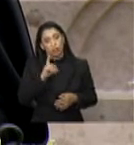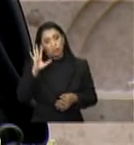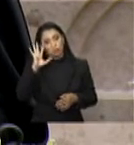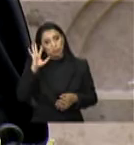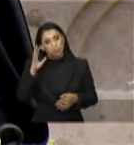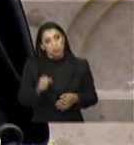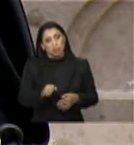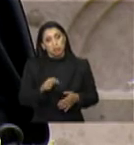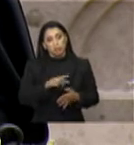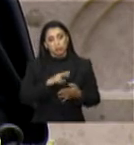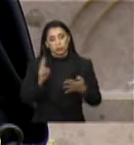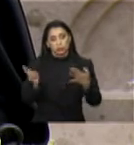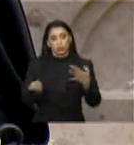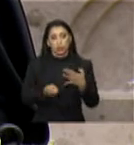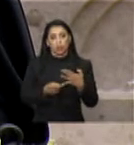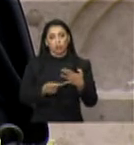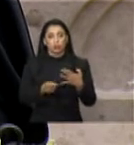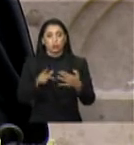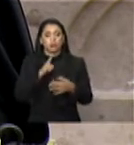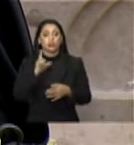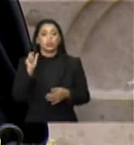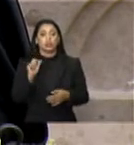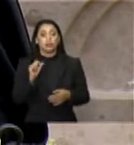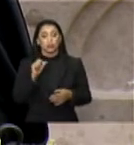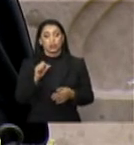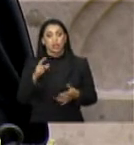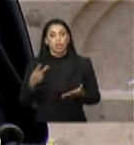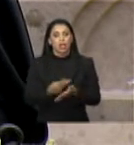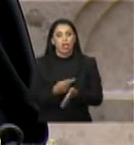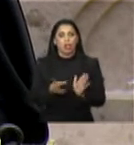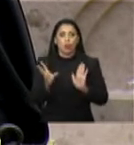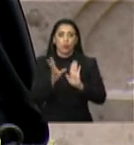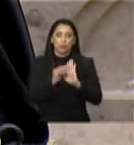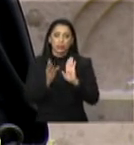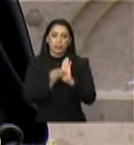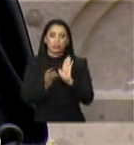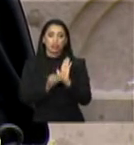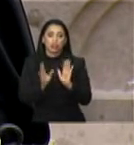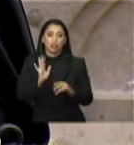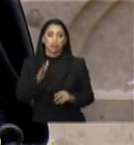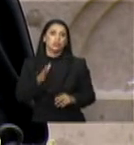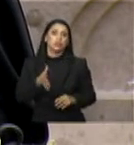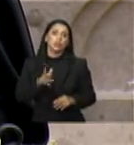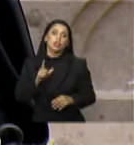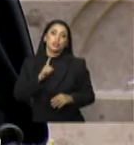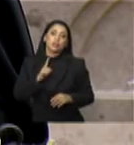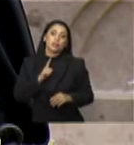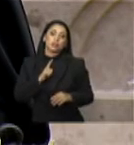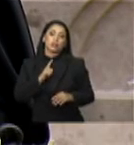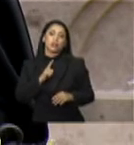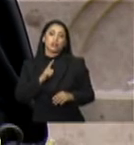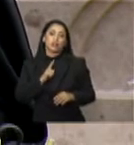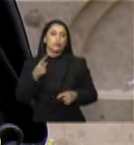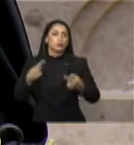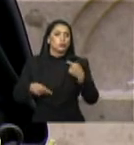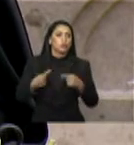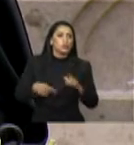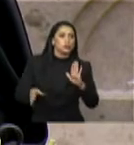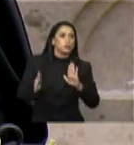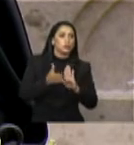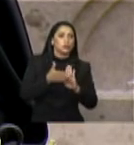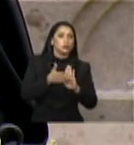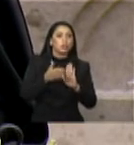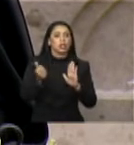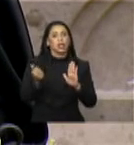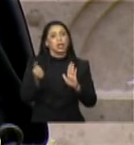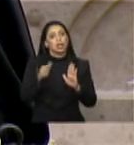extraordinário encontra-se maculada por erro material uma vez que divorciando de toda discussão posta nação de